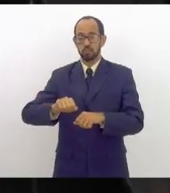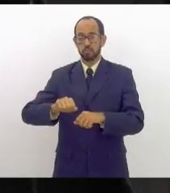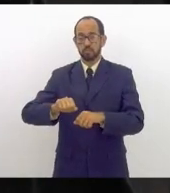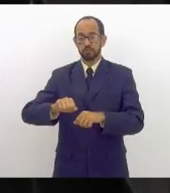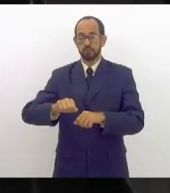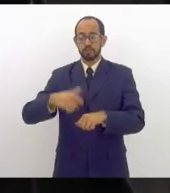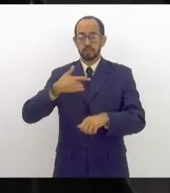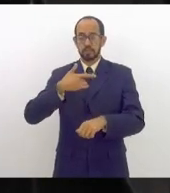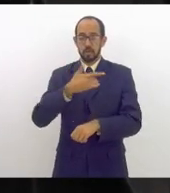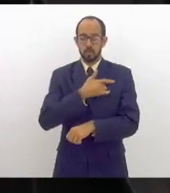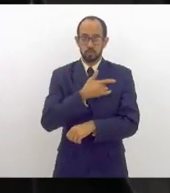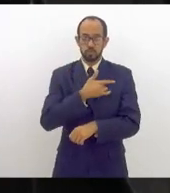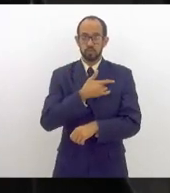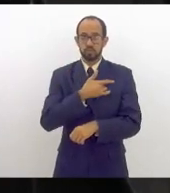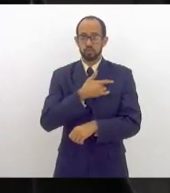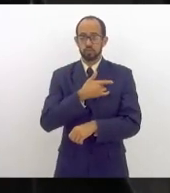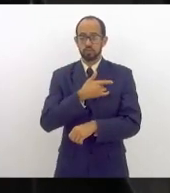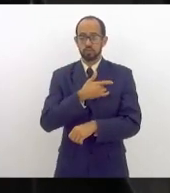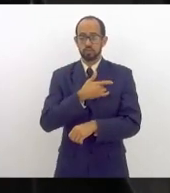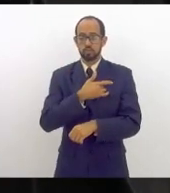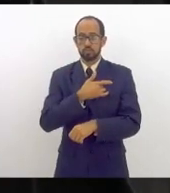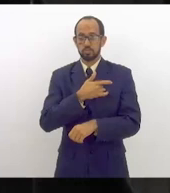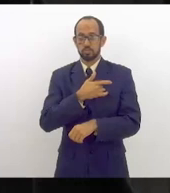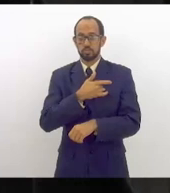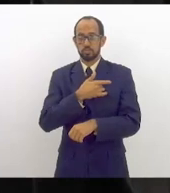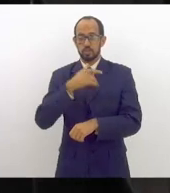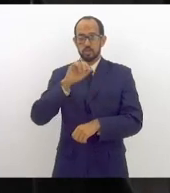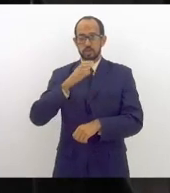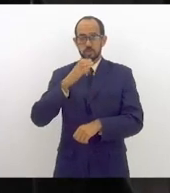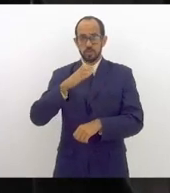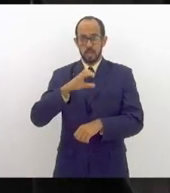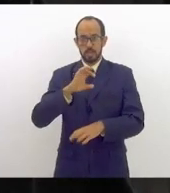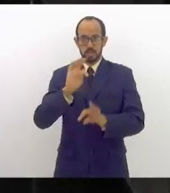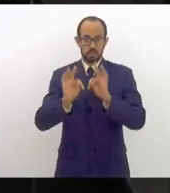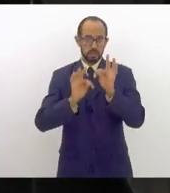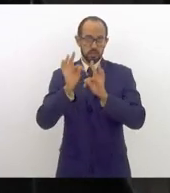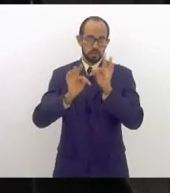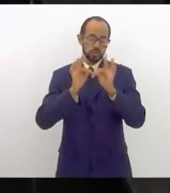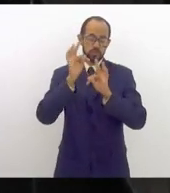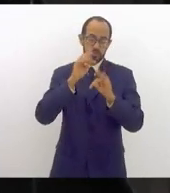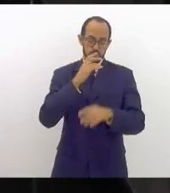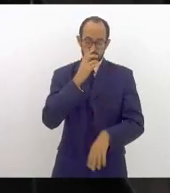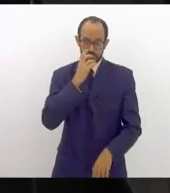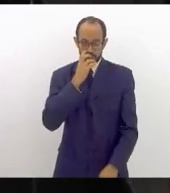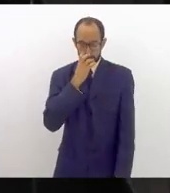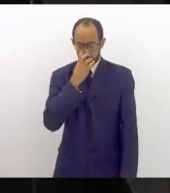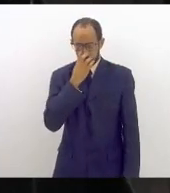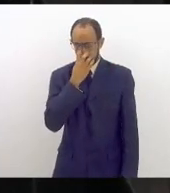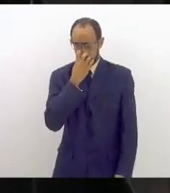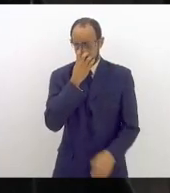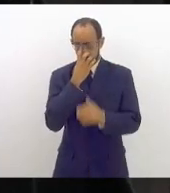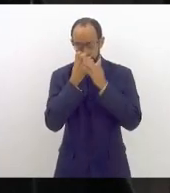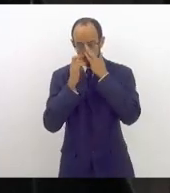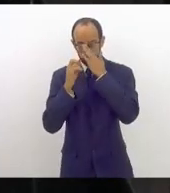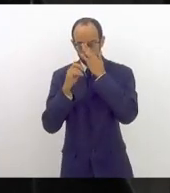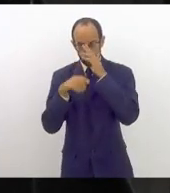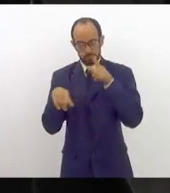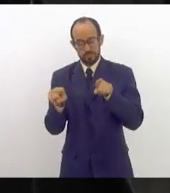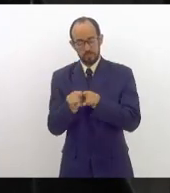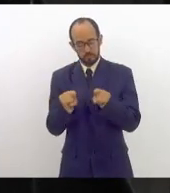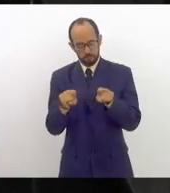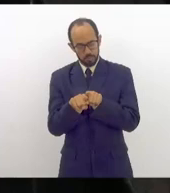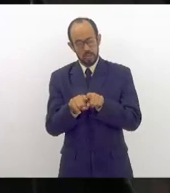em saúde, os investimentos em ciência e tecnologia, e até mesmo